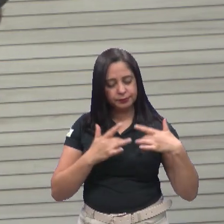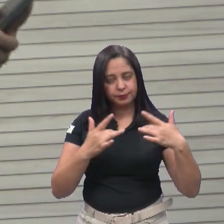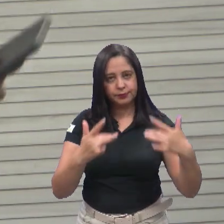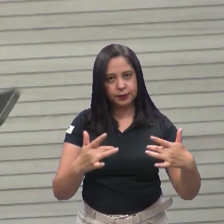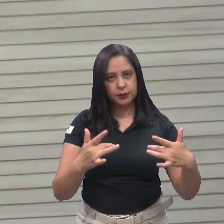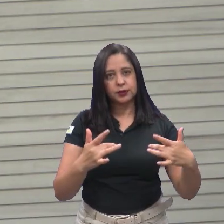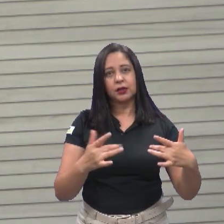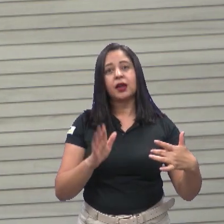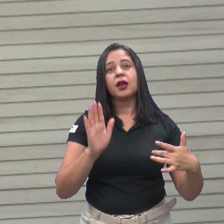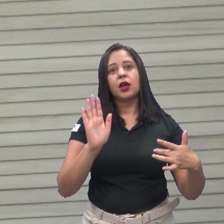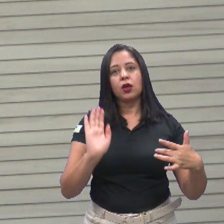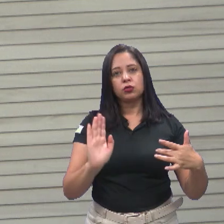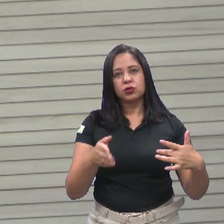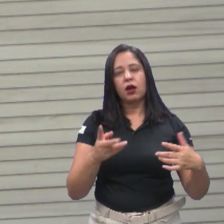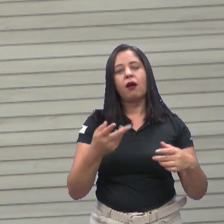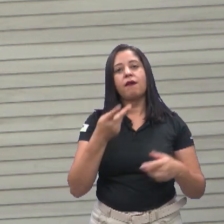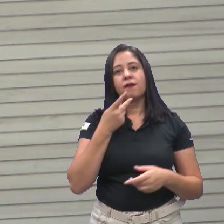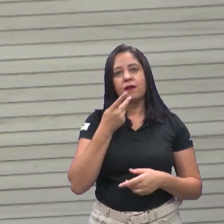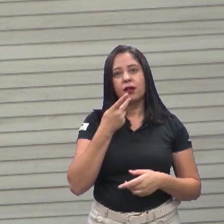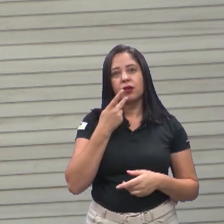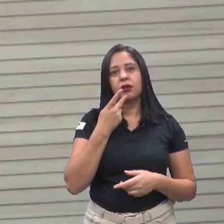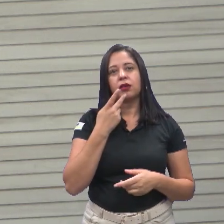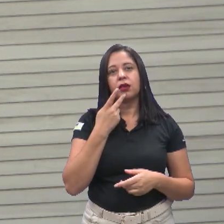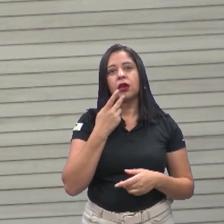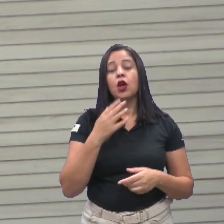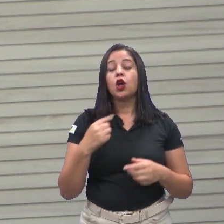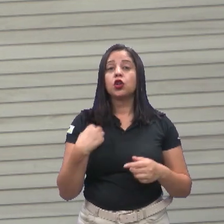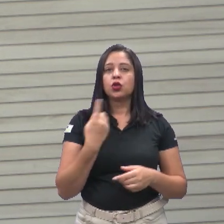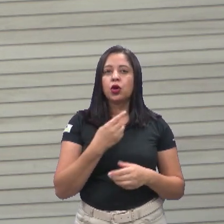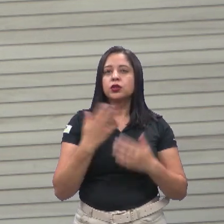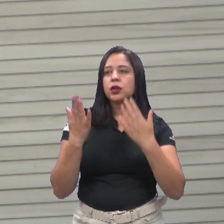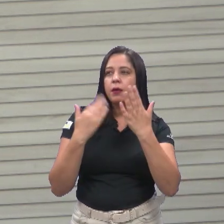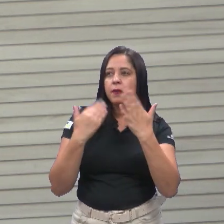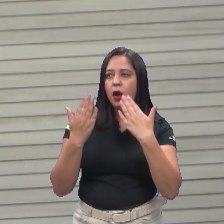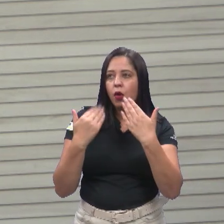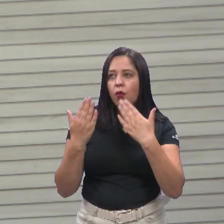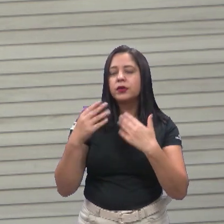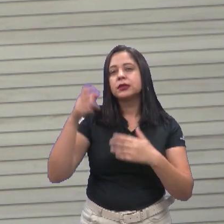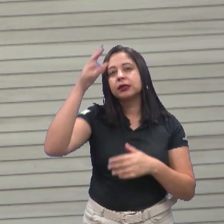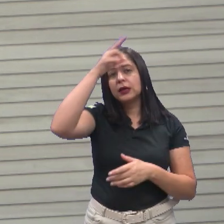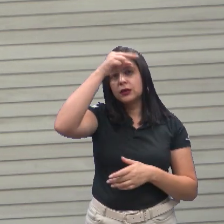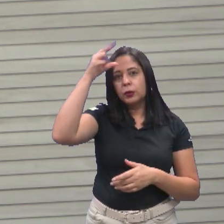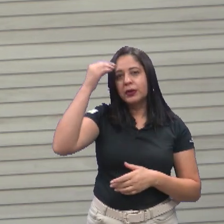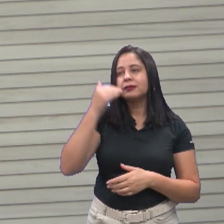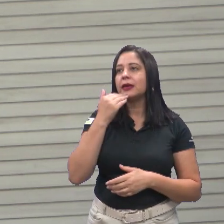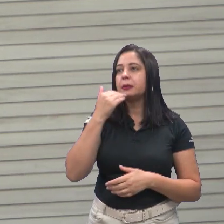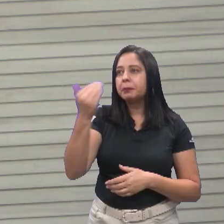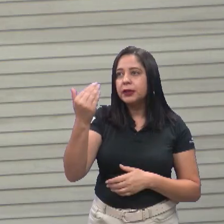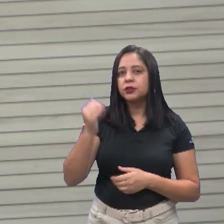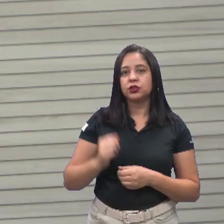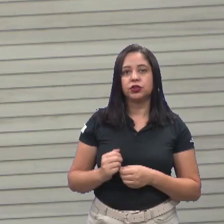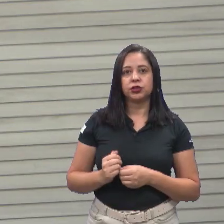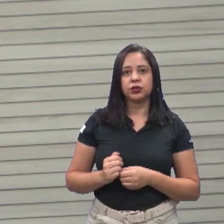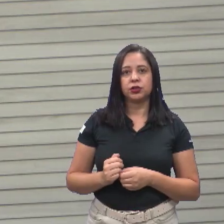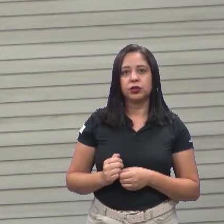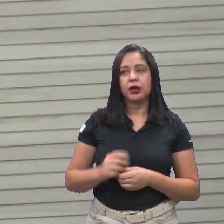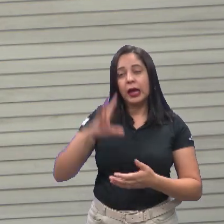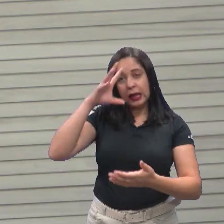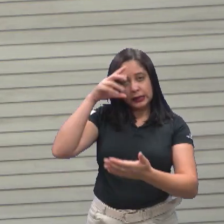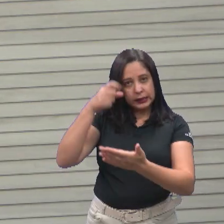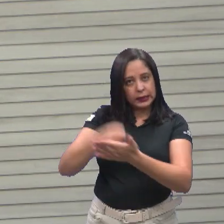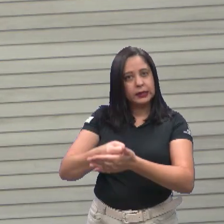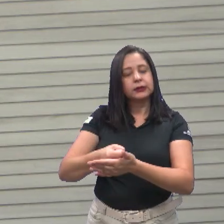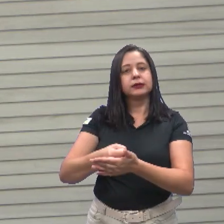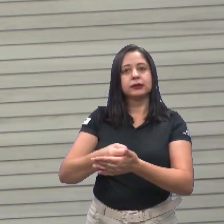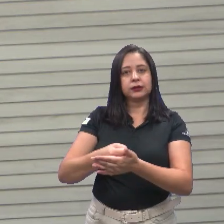na reunião da base. Estamos conversando com o Executivo para que volte atrás dessa decisão. É um direito, não é